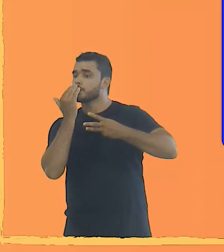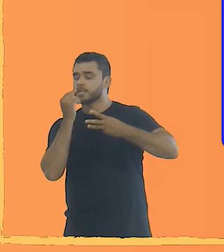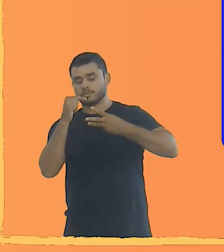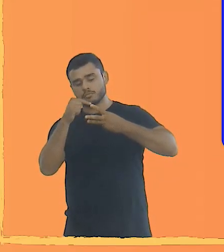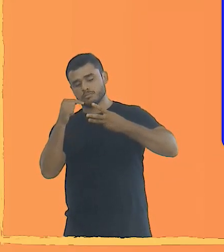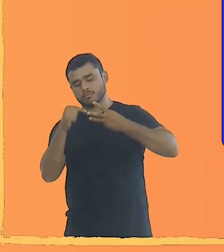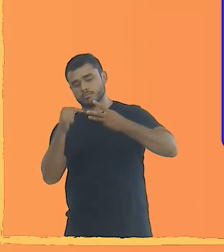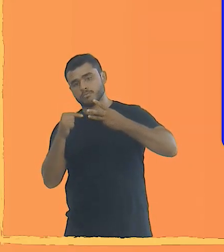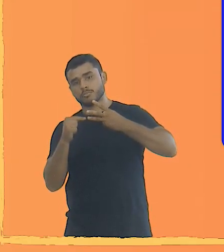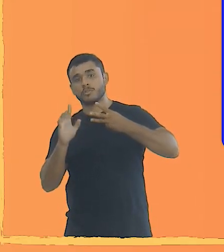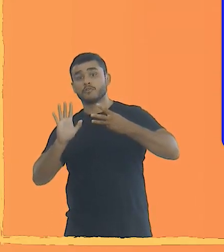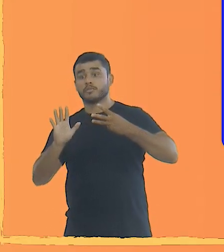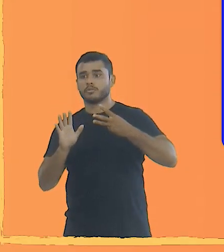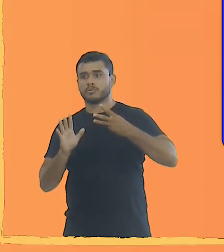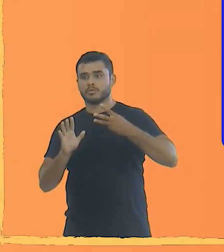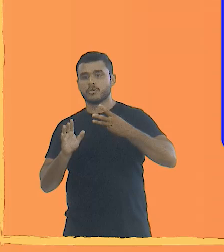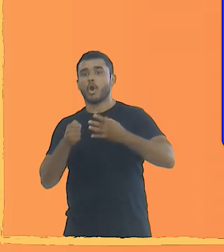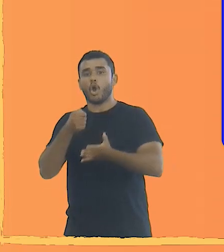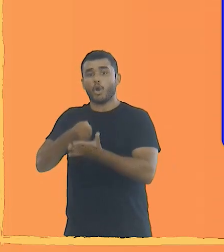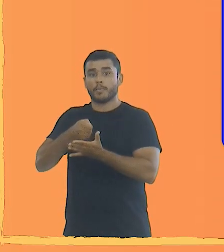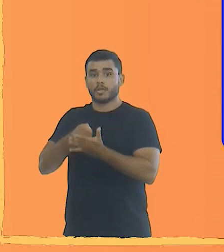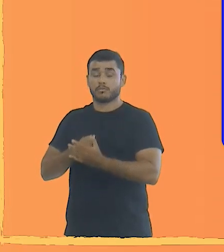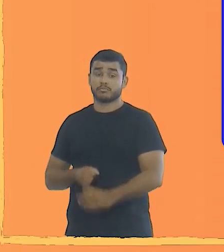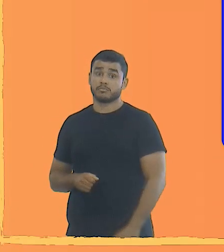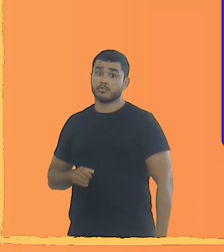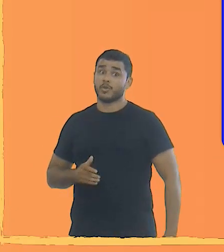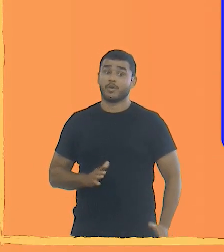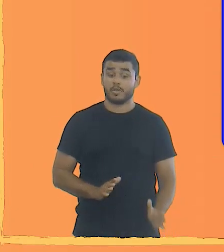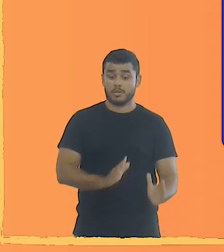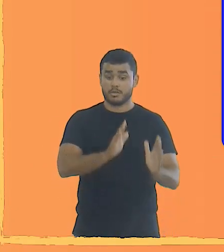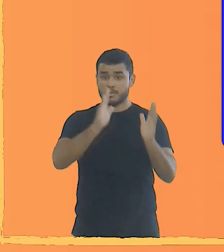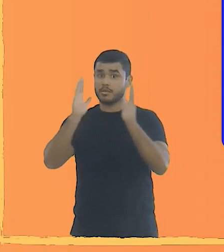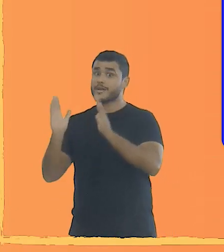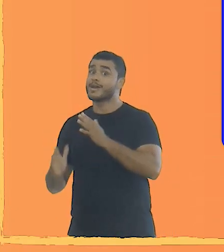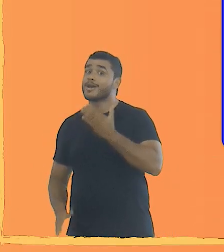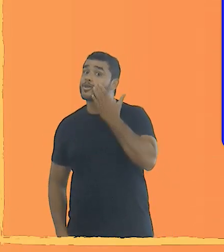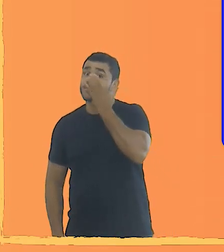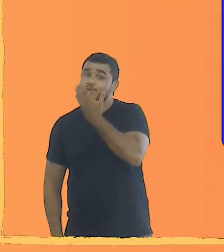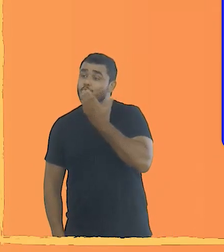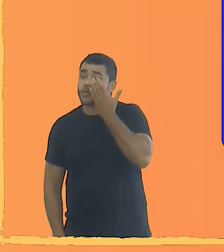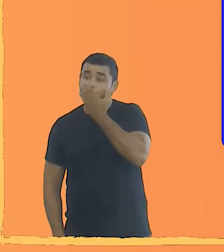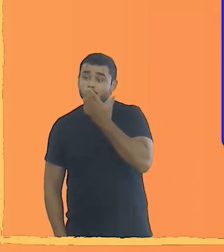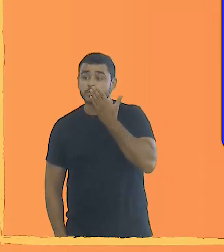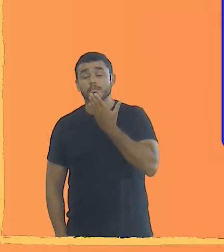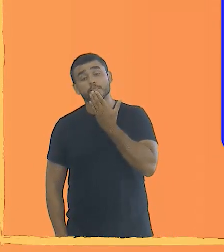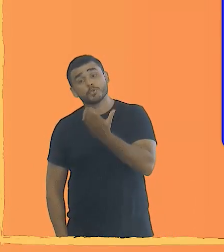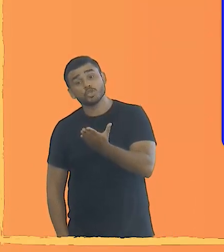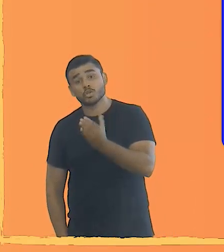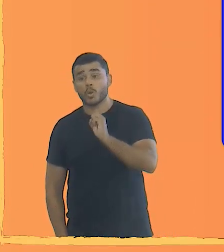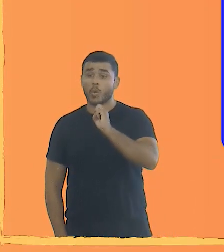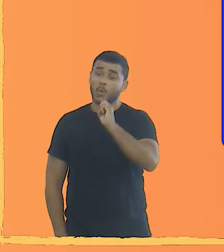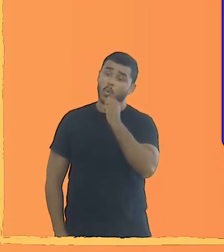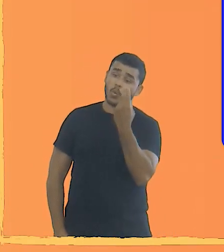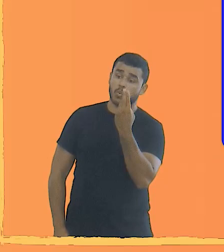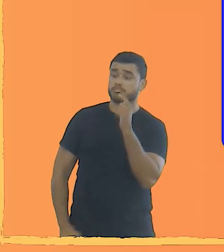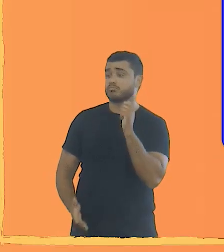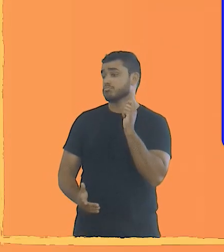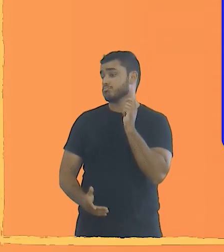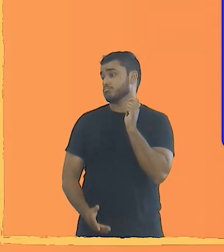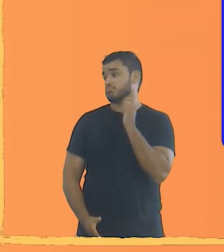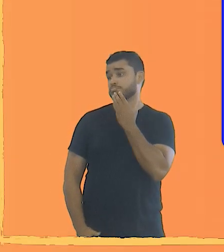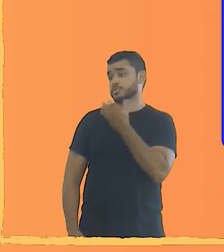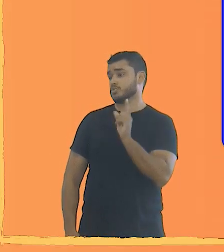novo, sobremesa é um item opcional. Se sobremesa é opcional, você pode pedir ou não